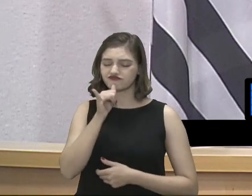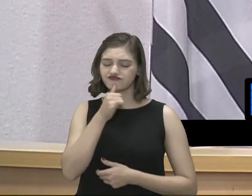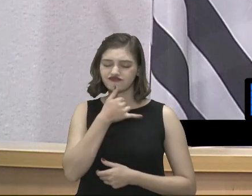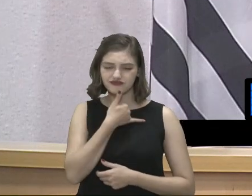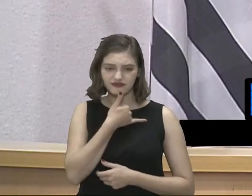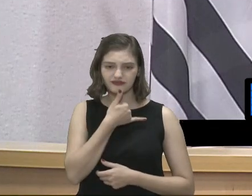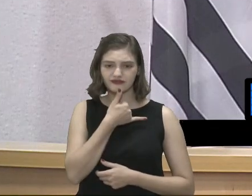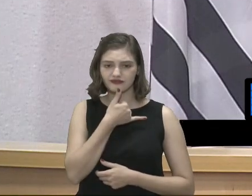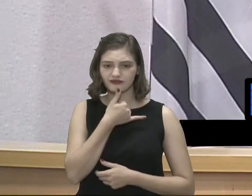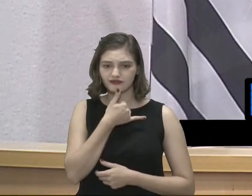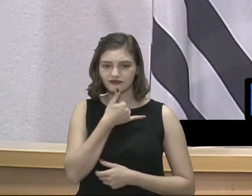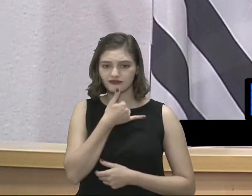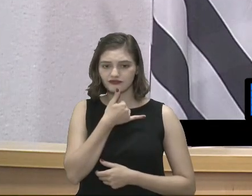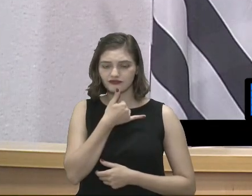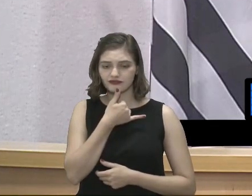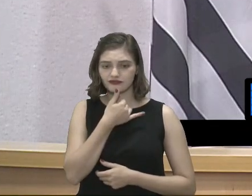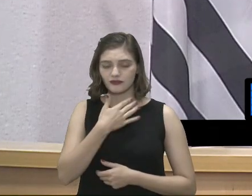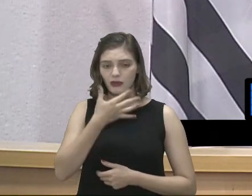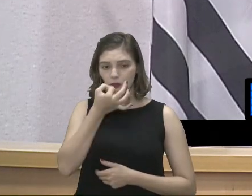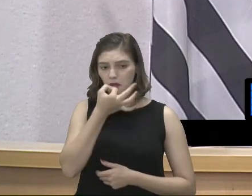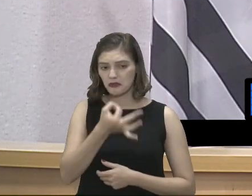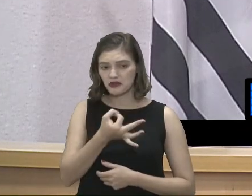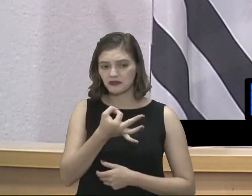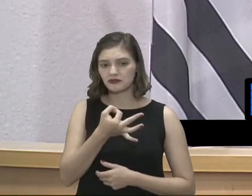e, na minha opinião,